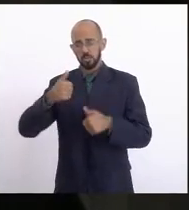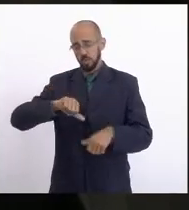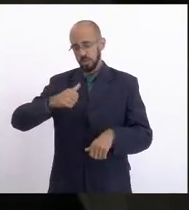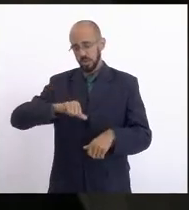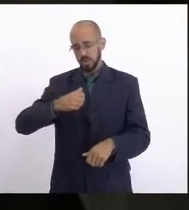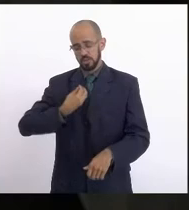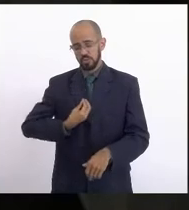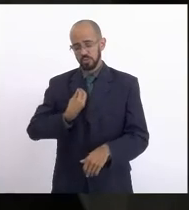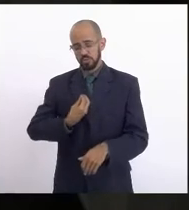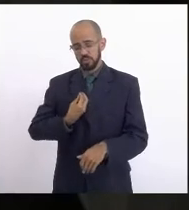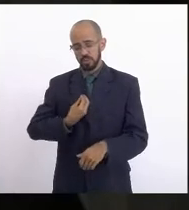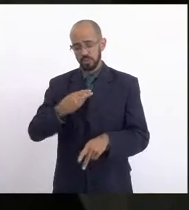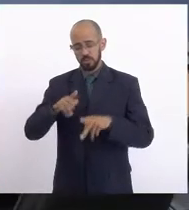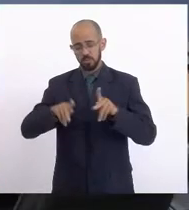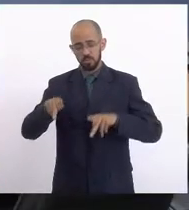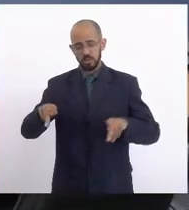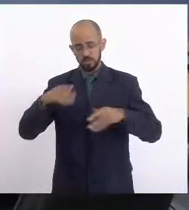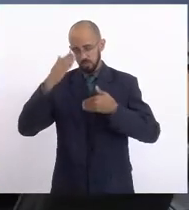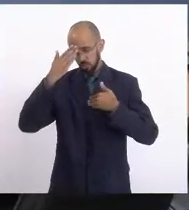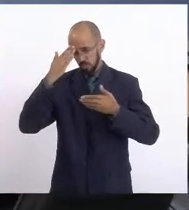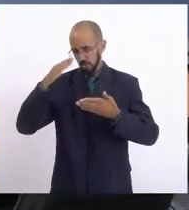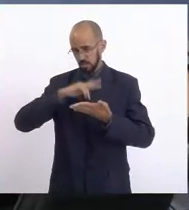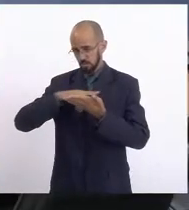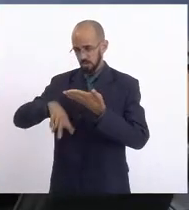nosso povo. Muito obrigado, senhor presidente.